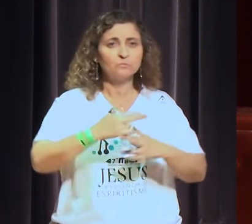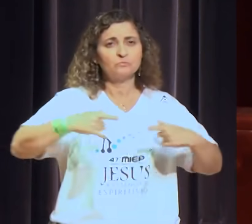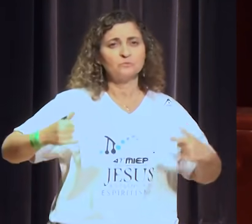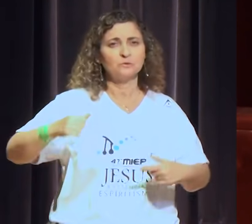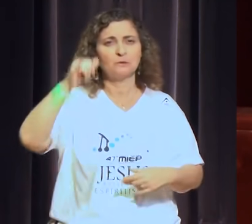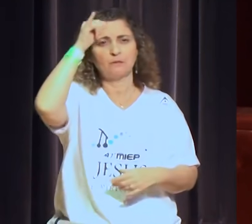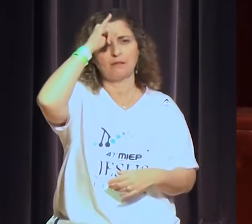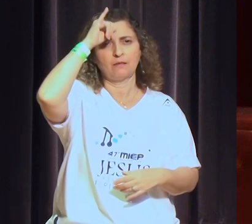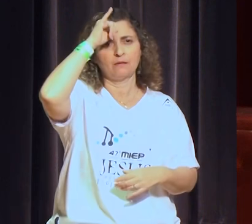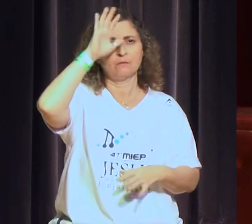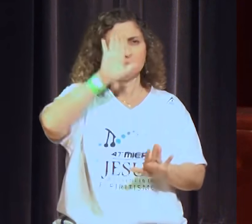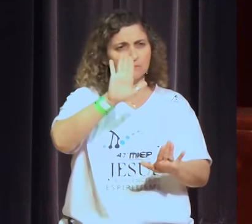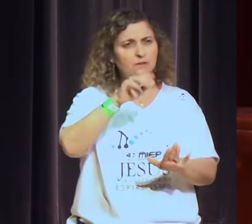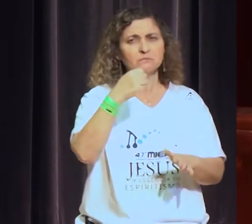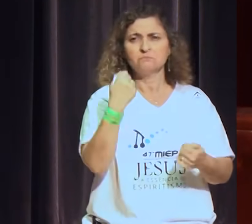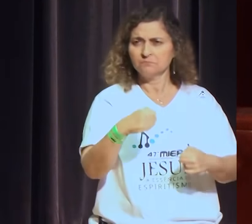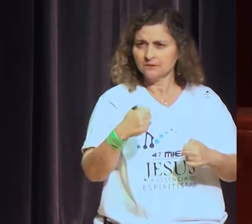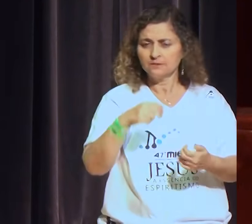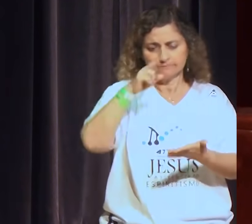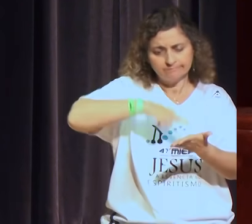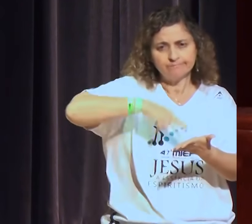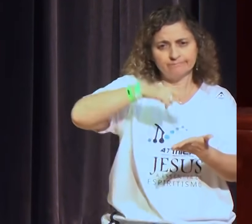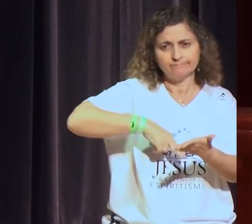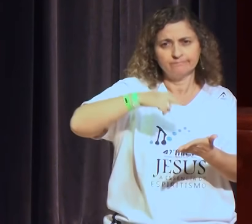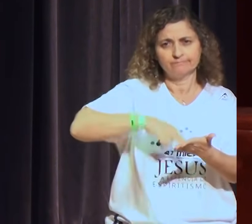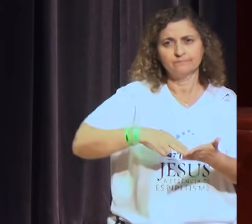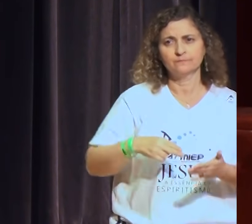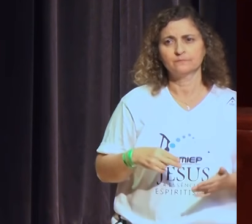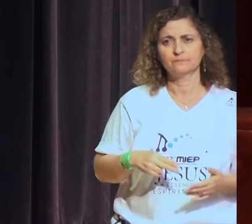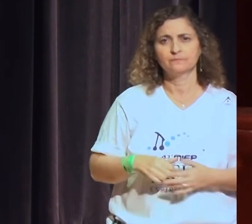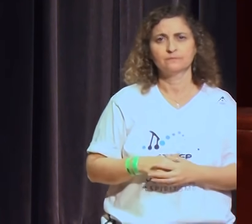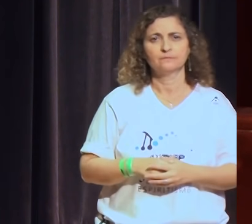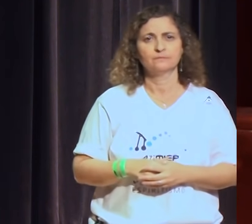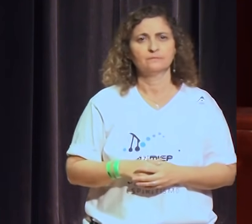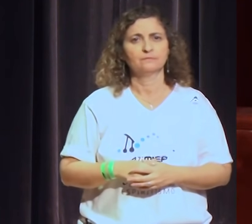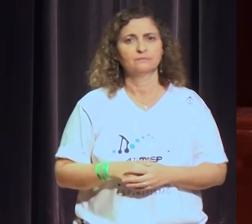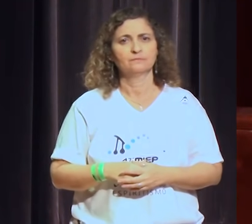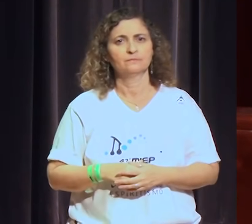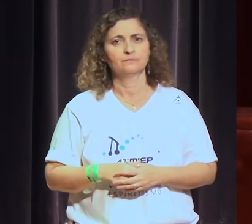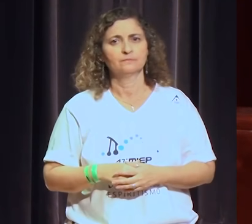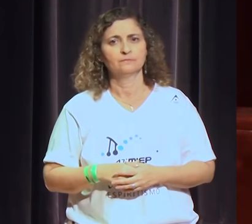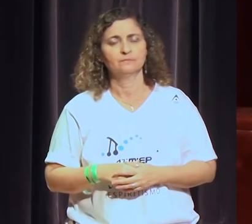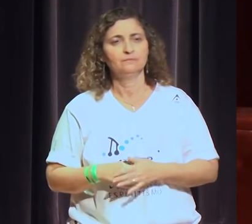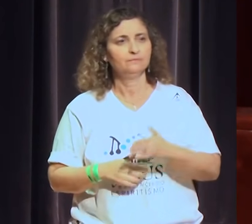Tirando umas coisas bobas, eles falam grandes verdades. Então, vale a pena vocês darem uma conferida.